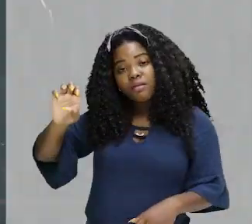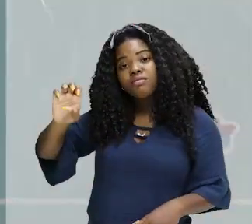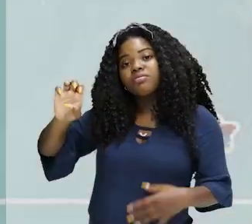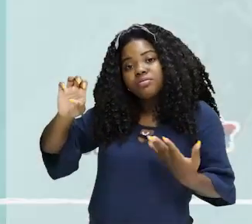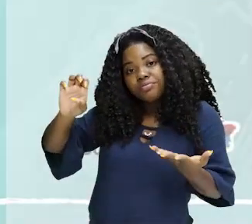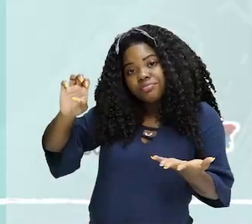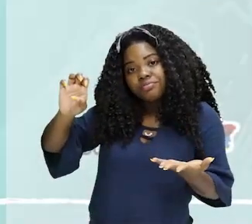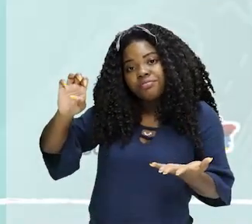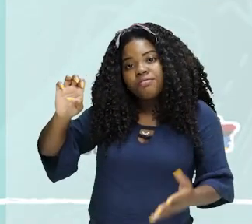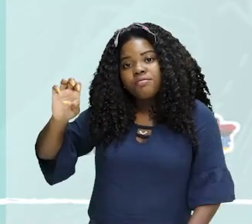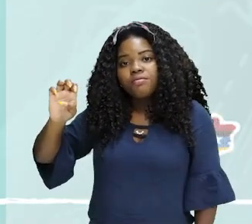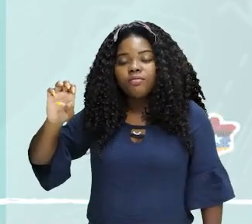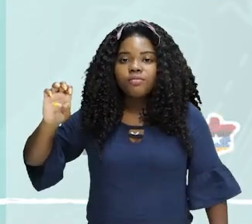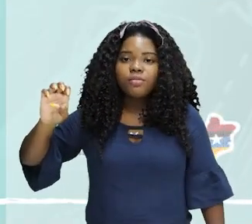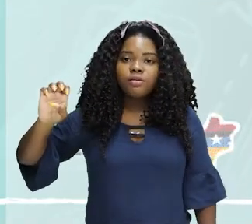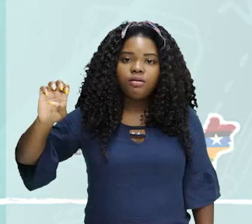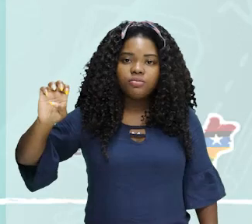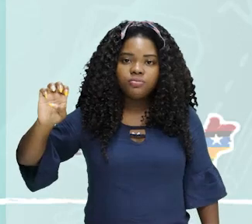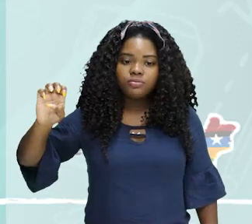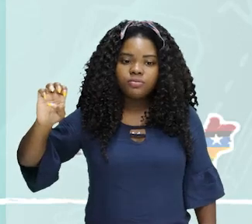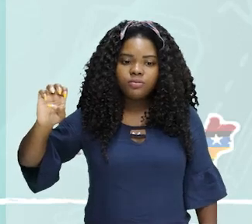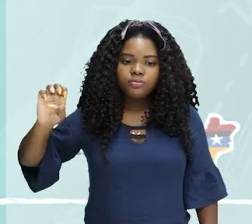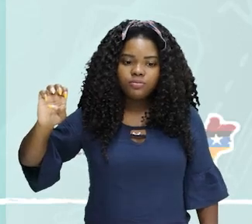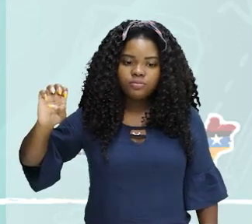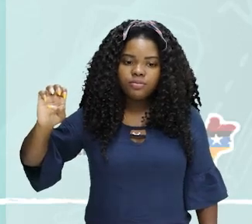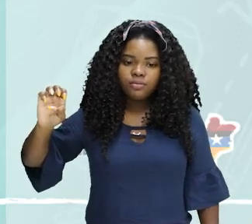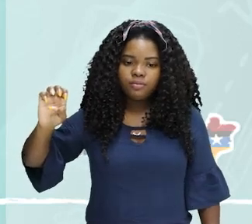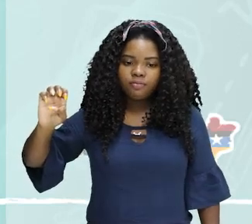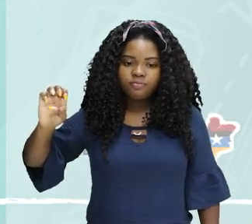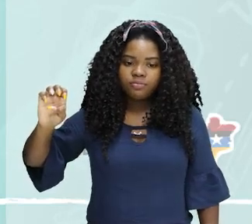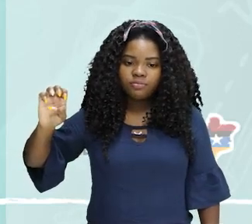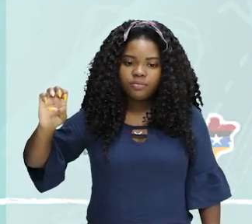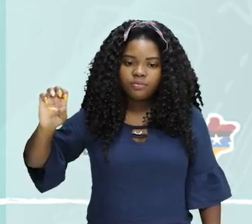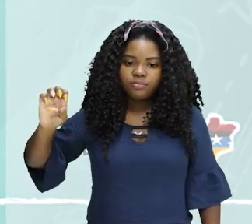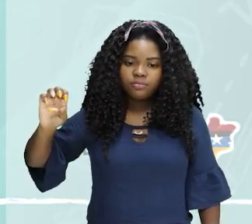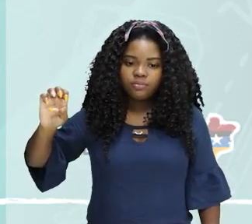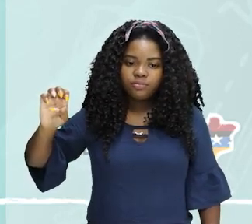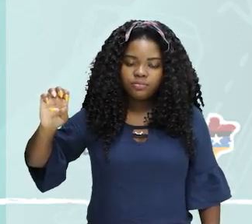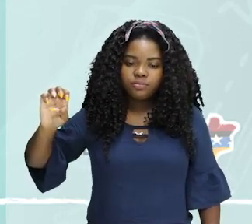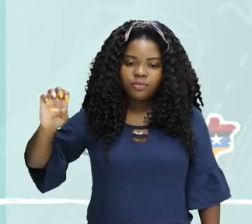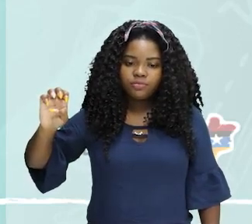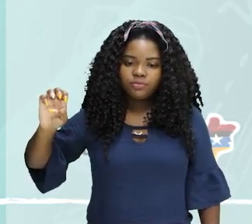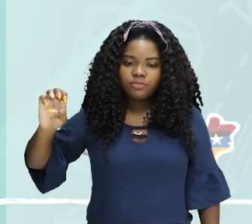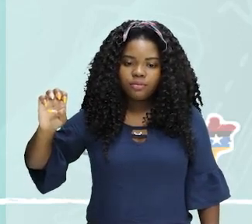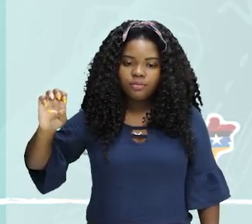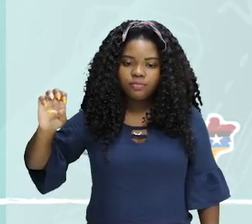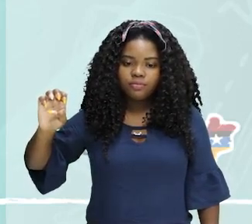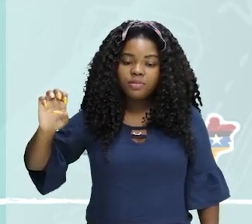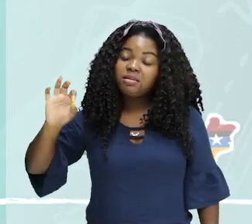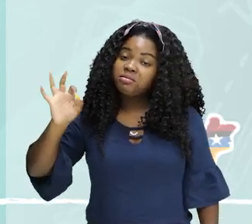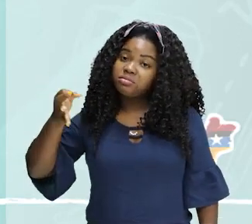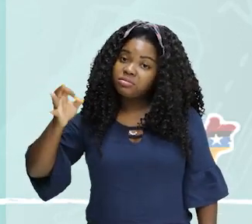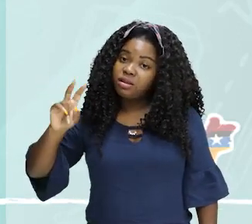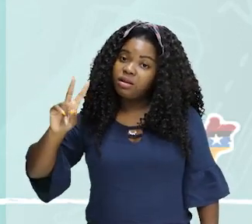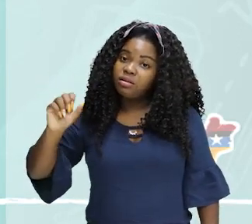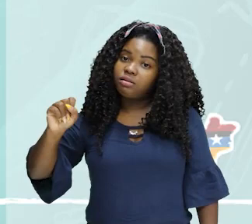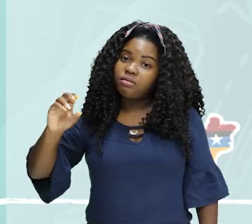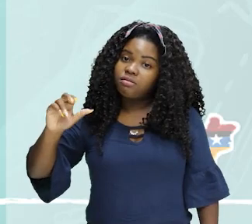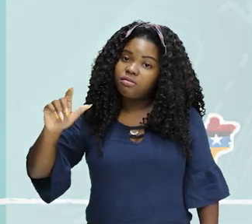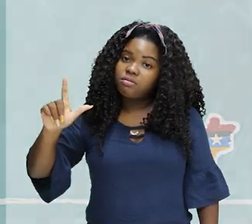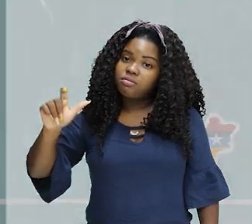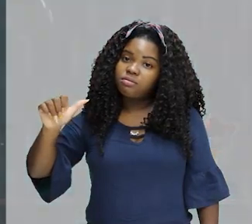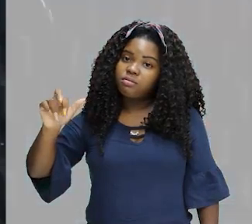sobrou aí a letra E. A letra E, pteridófitas, plantas vasculares, correto.